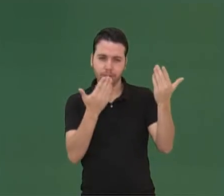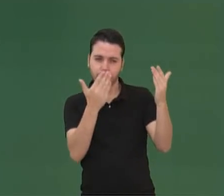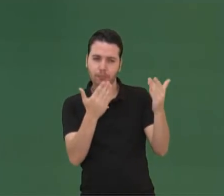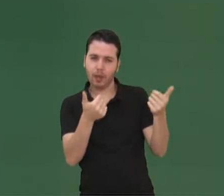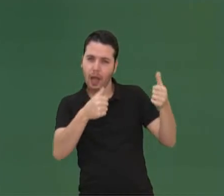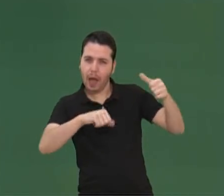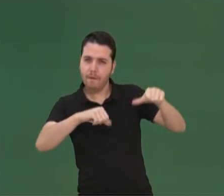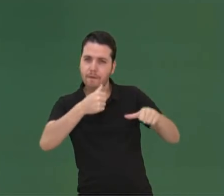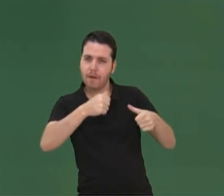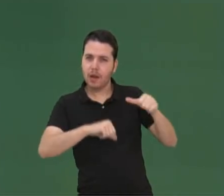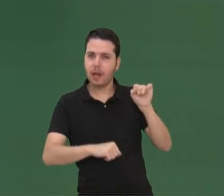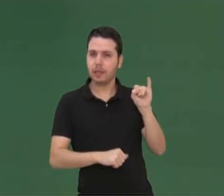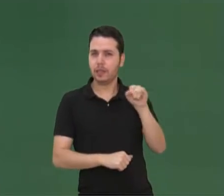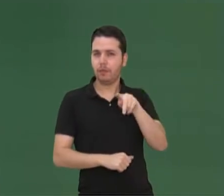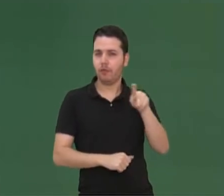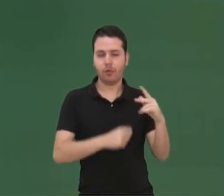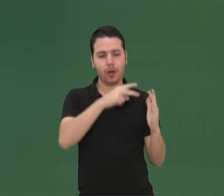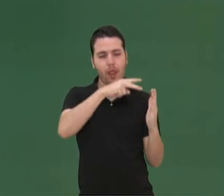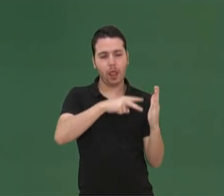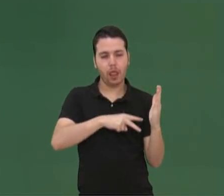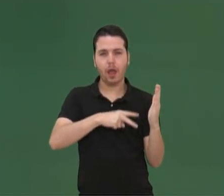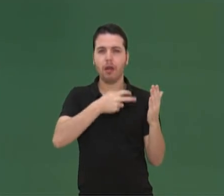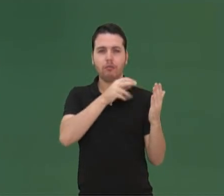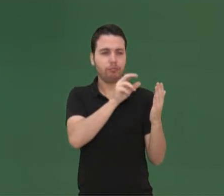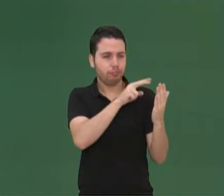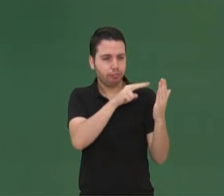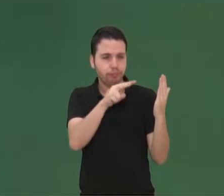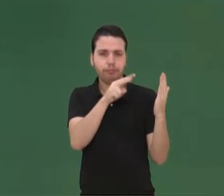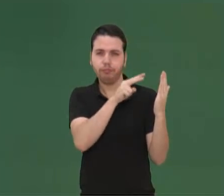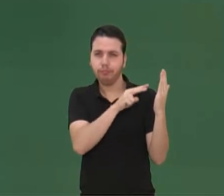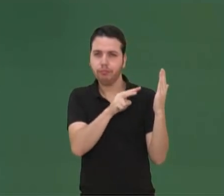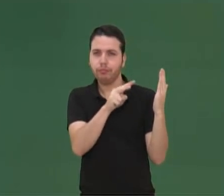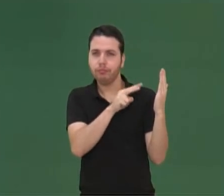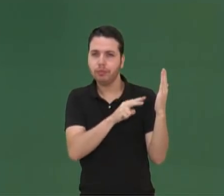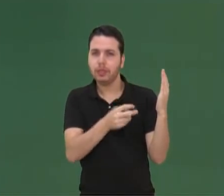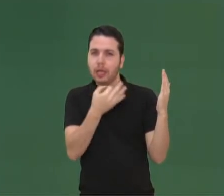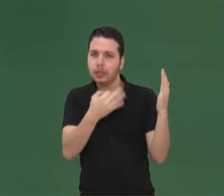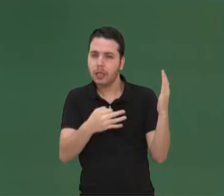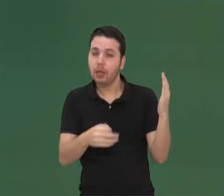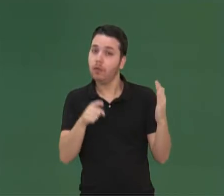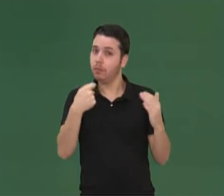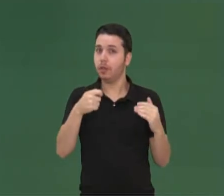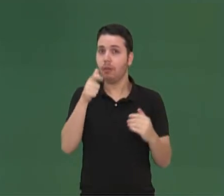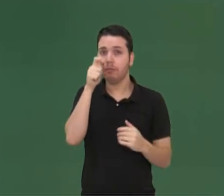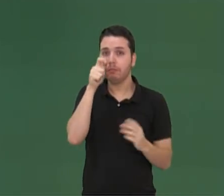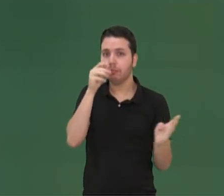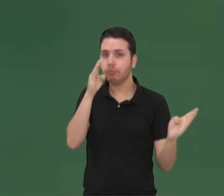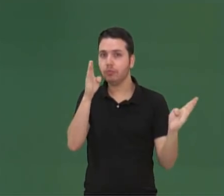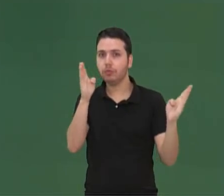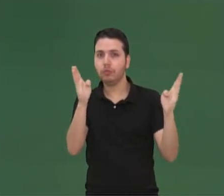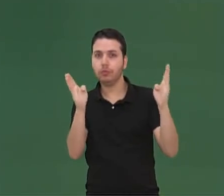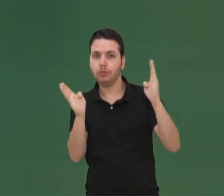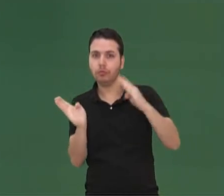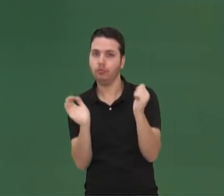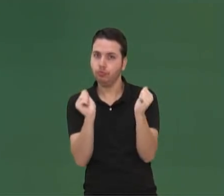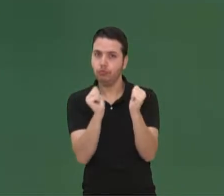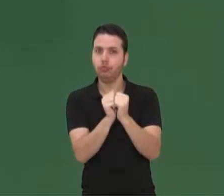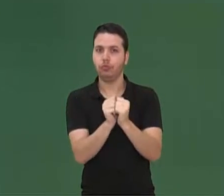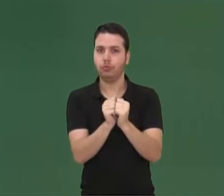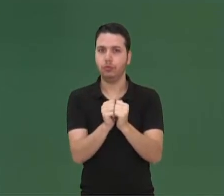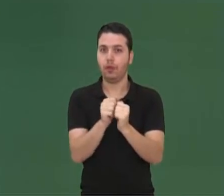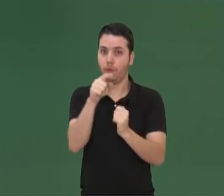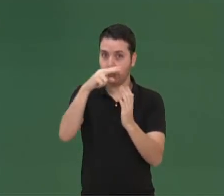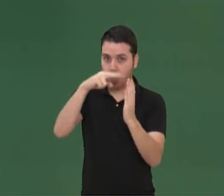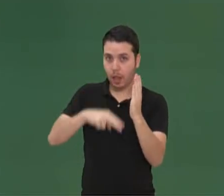da professora, você tem que acompanhar a leitura. Eu vou tentar fazer bem com calma para